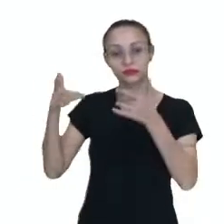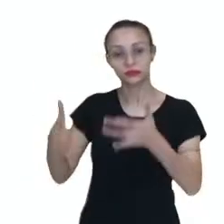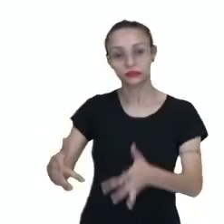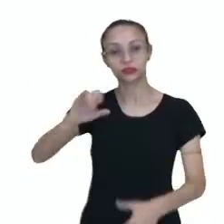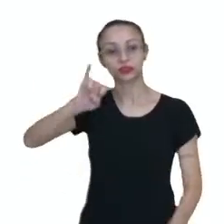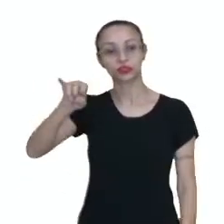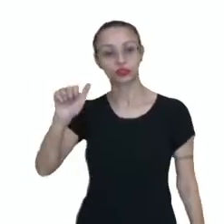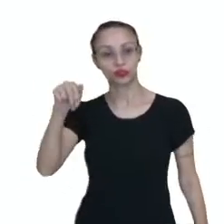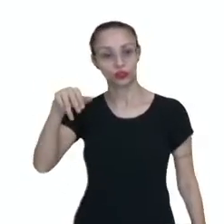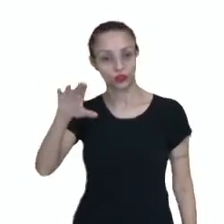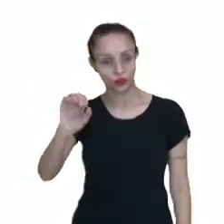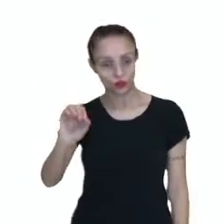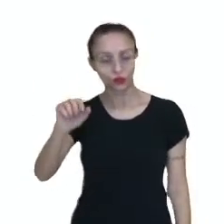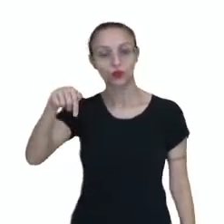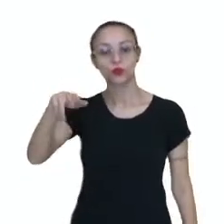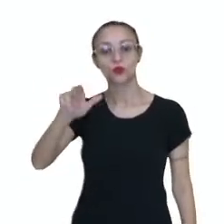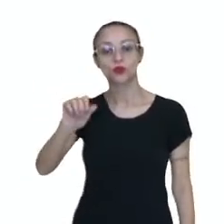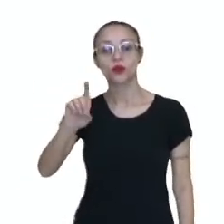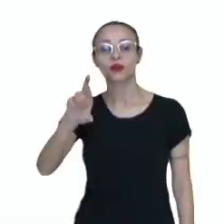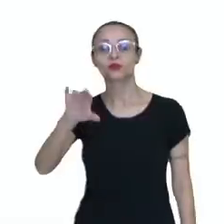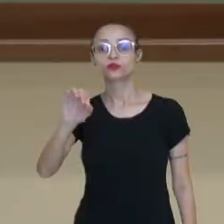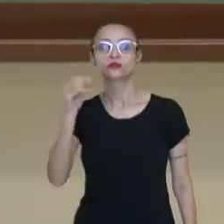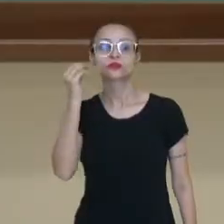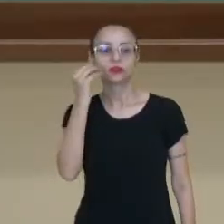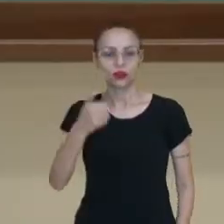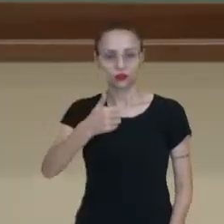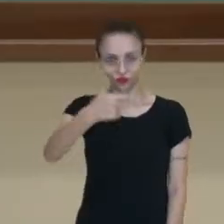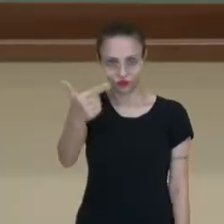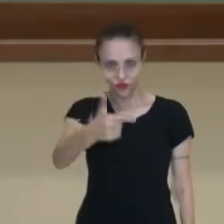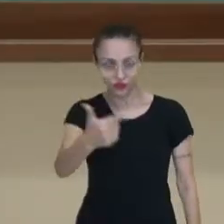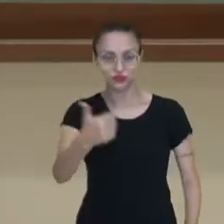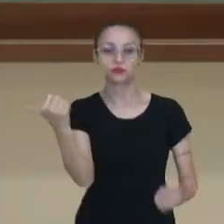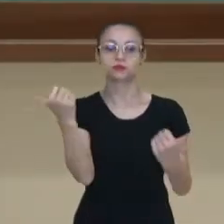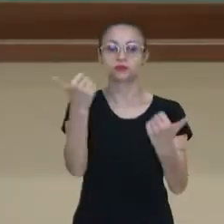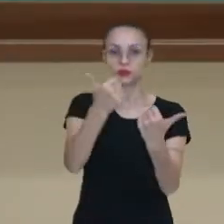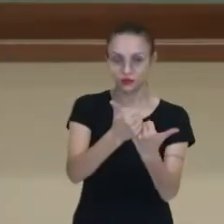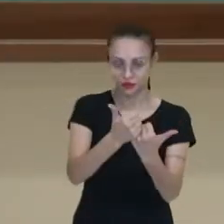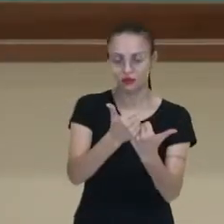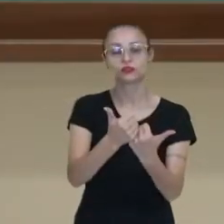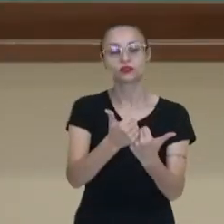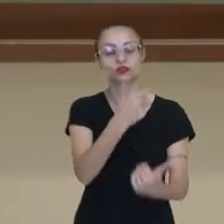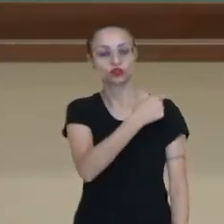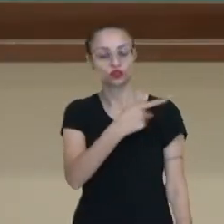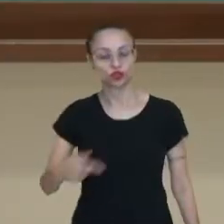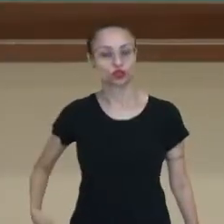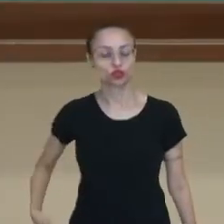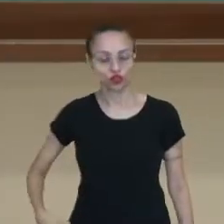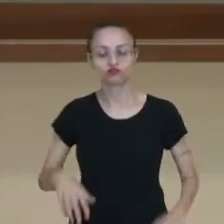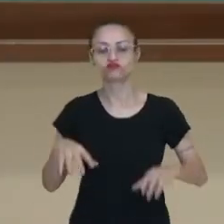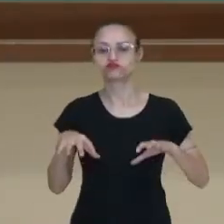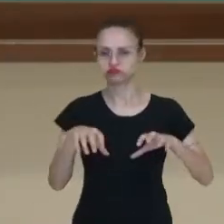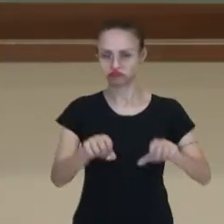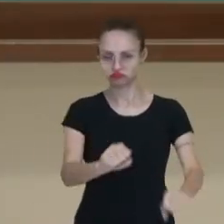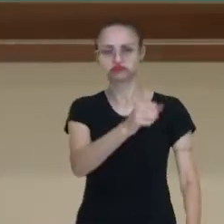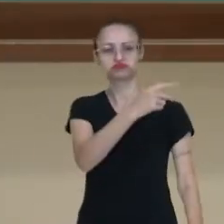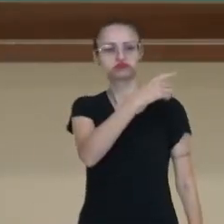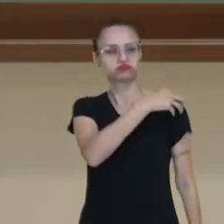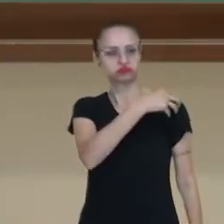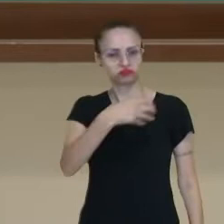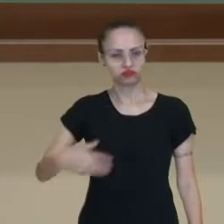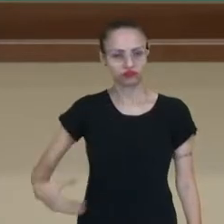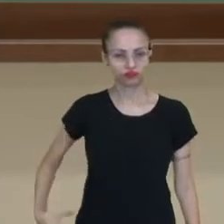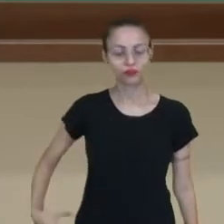a princípio, eles tentaram impedir que o vice-presidente João Goulart tomasse posse como presidente, lembrando